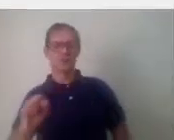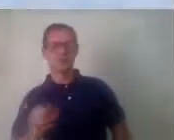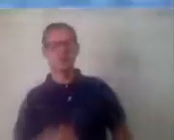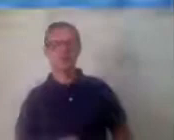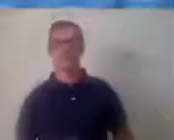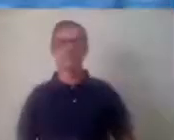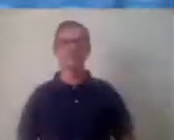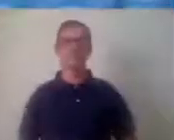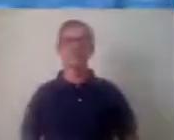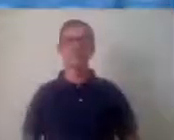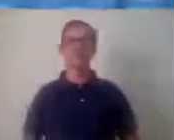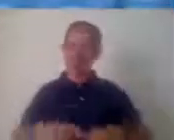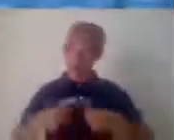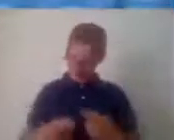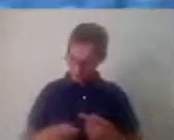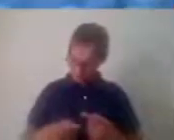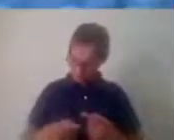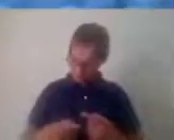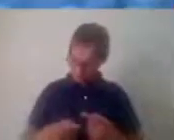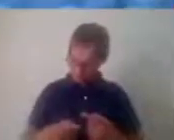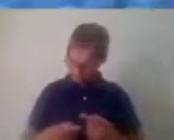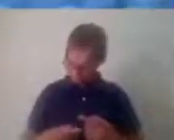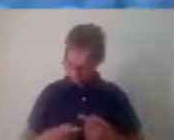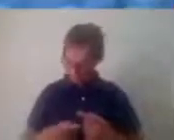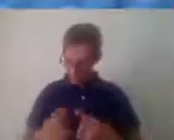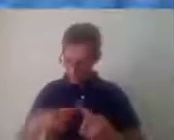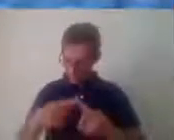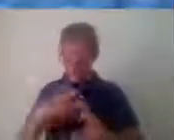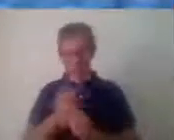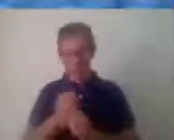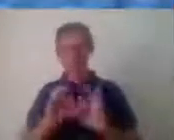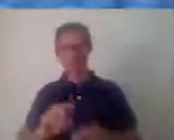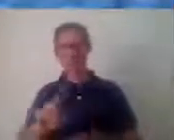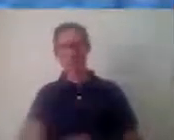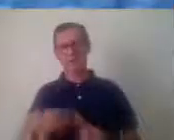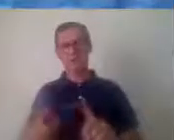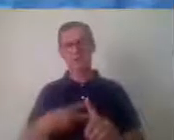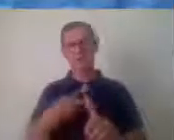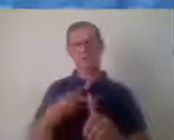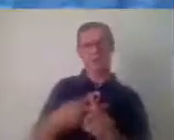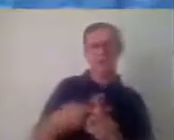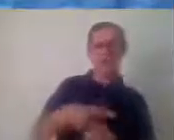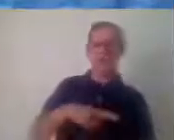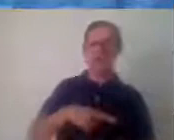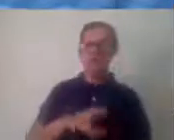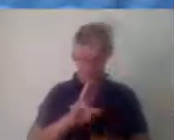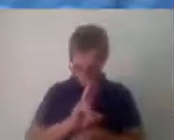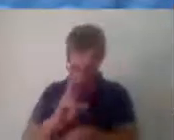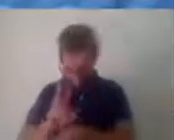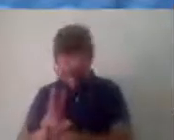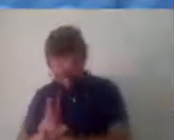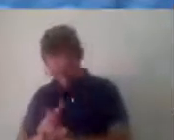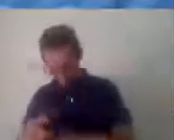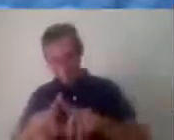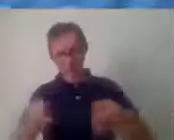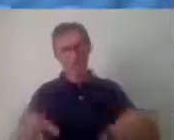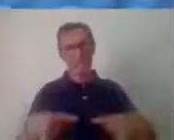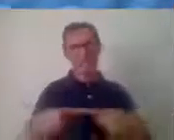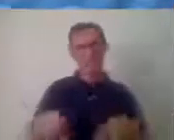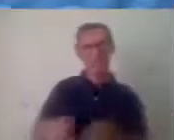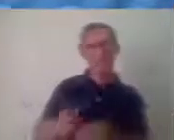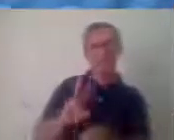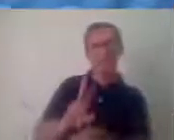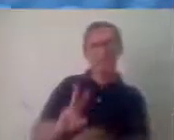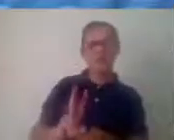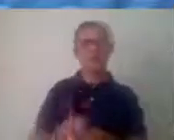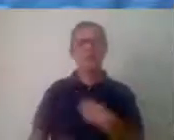48. O segredo para você fazer muito bem uma integral dupla é ter atenção na região e ter atenção em